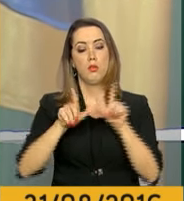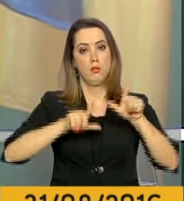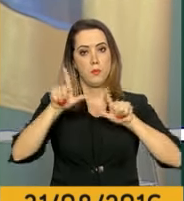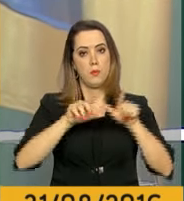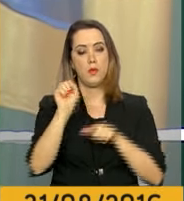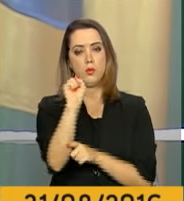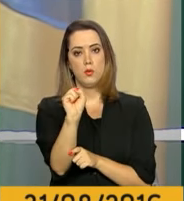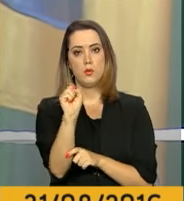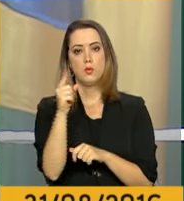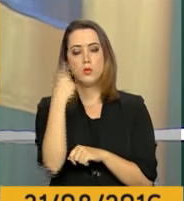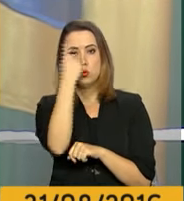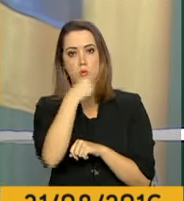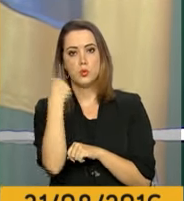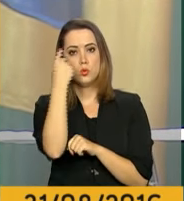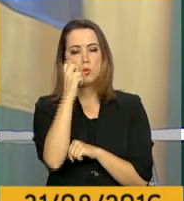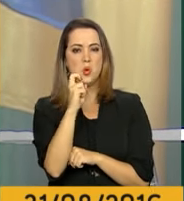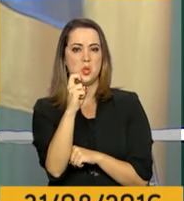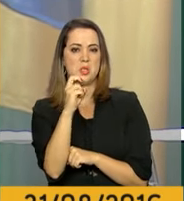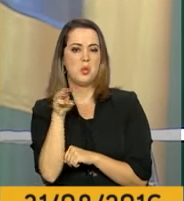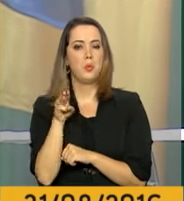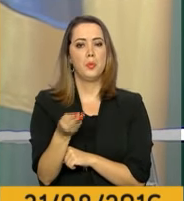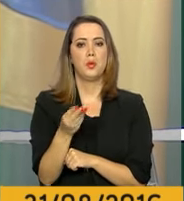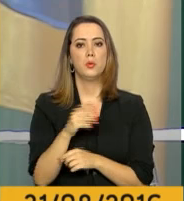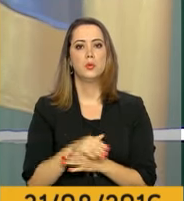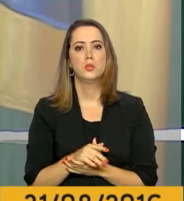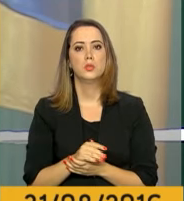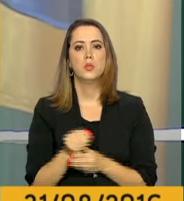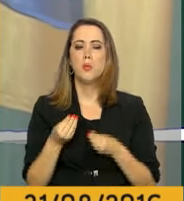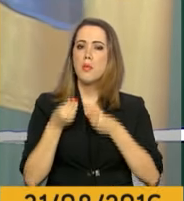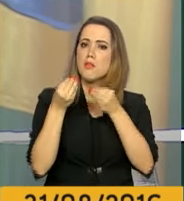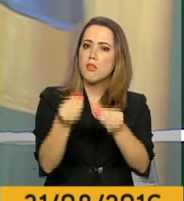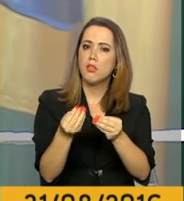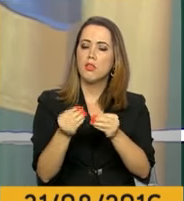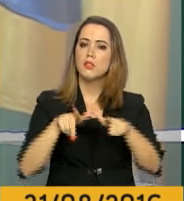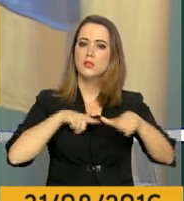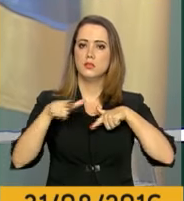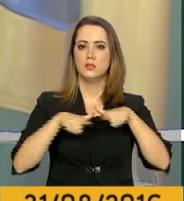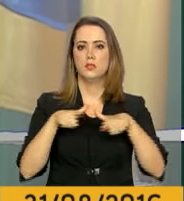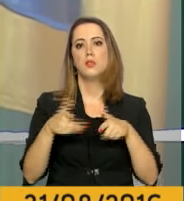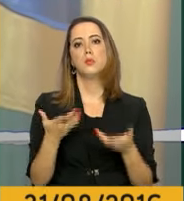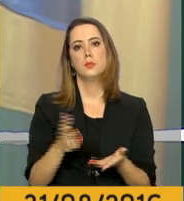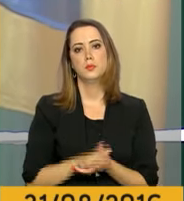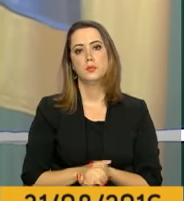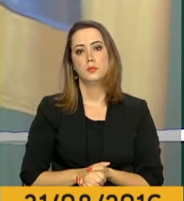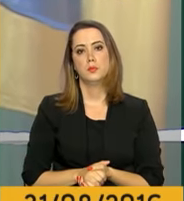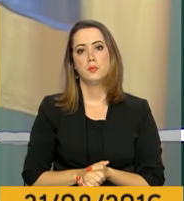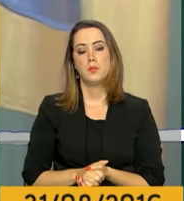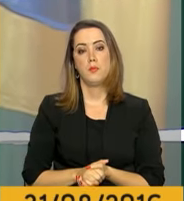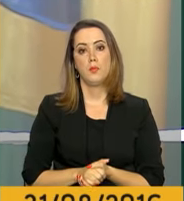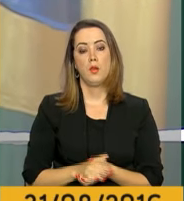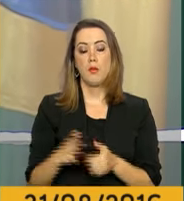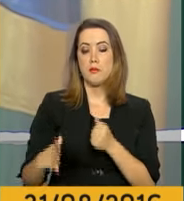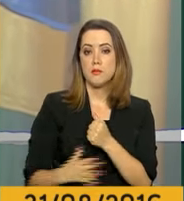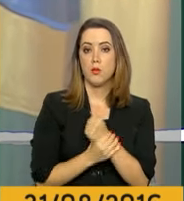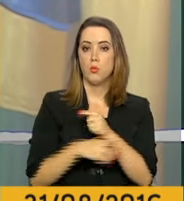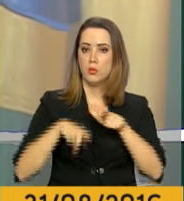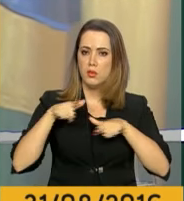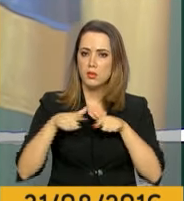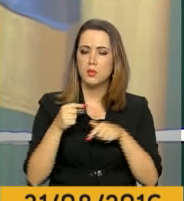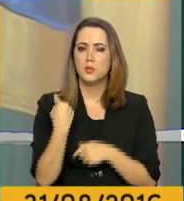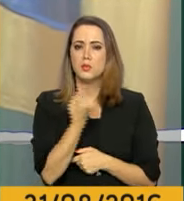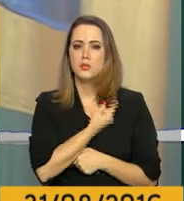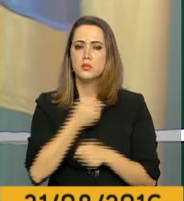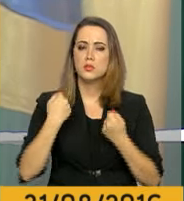mais ou menos em 5 minutos. Para garantir e gerar empregos, esta é a expressão, não é? E, então,